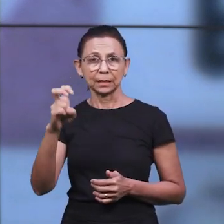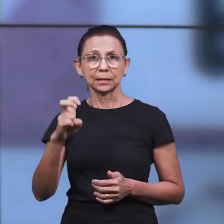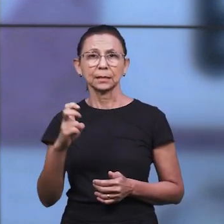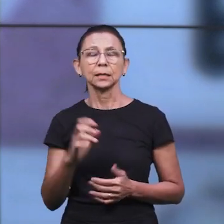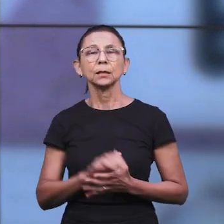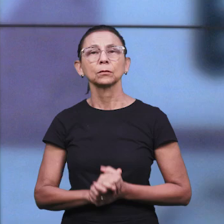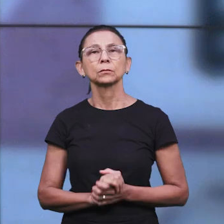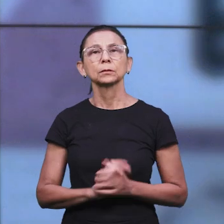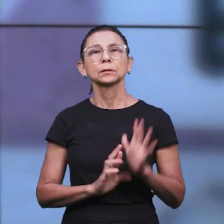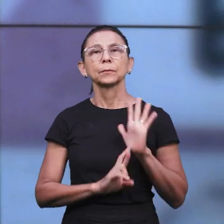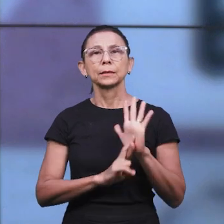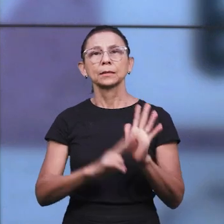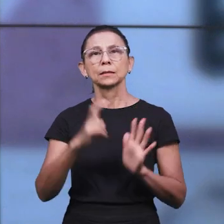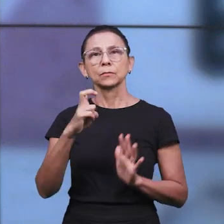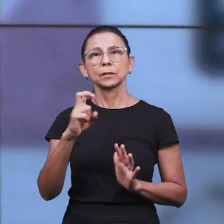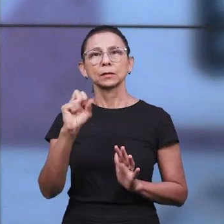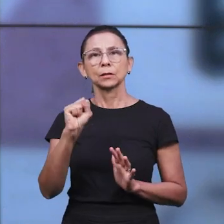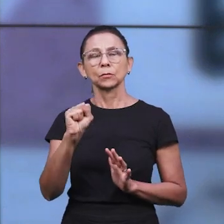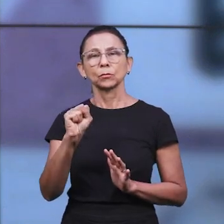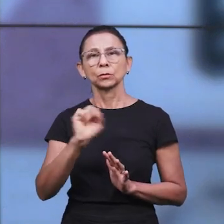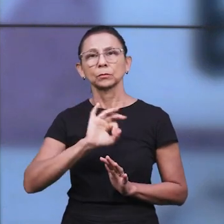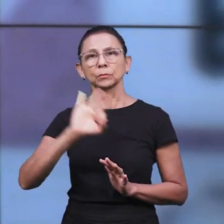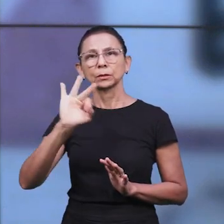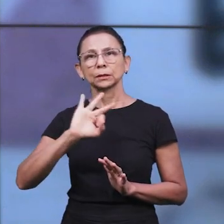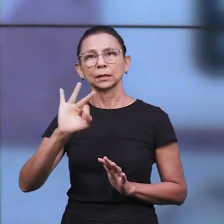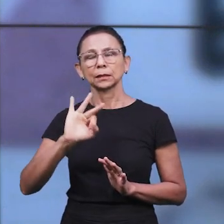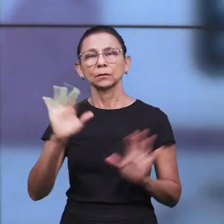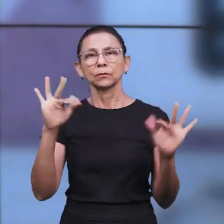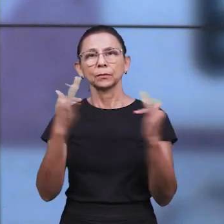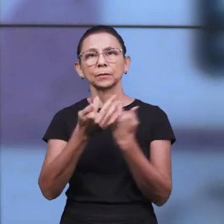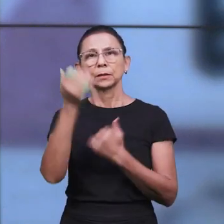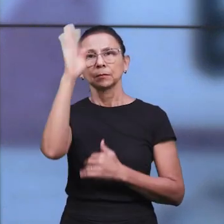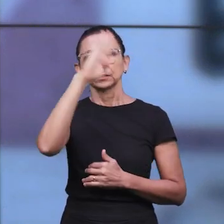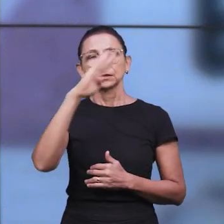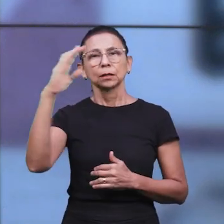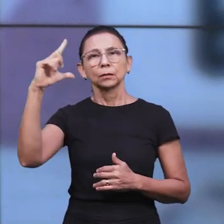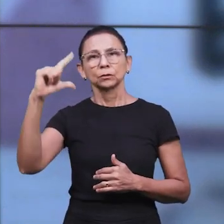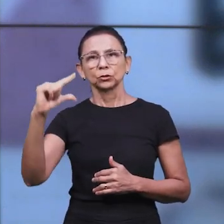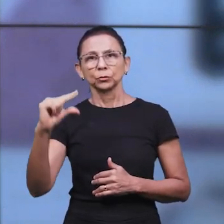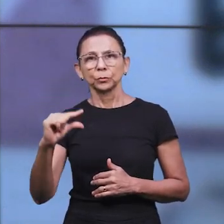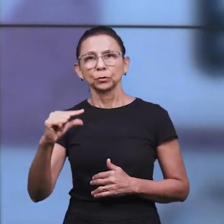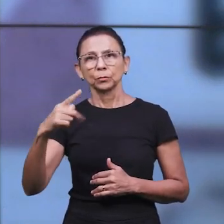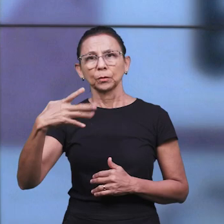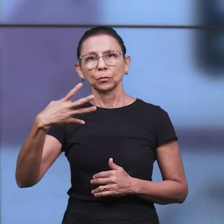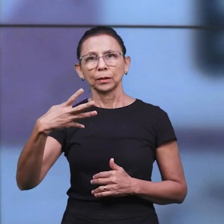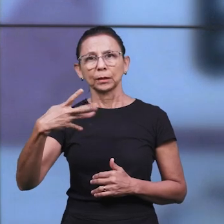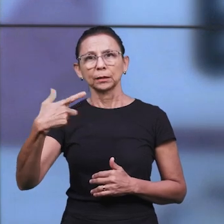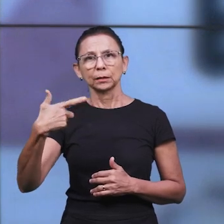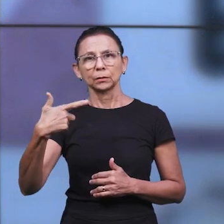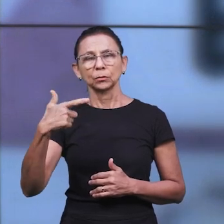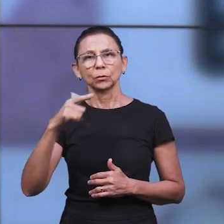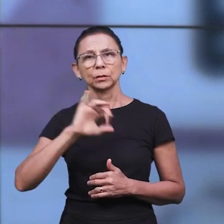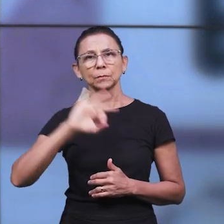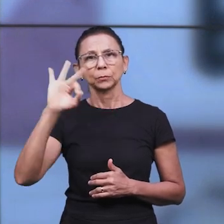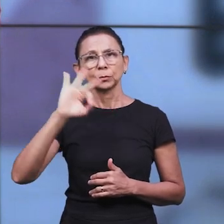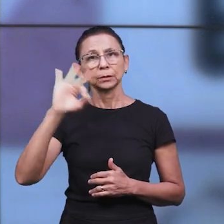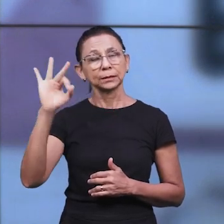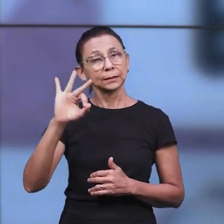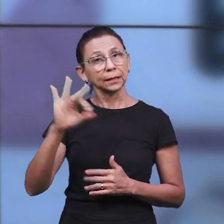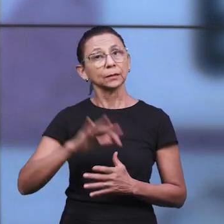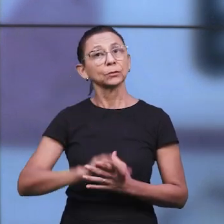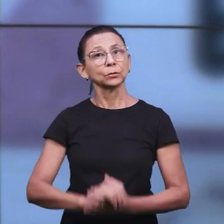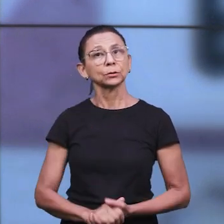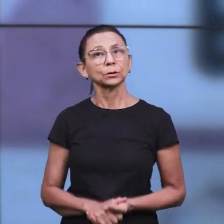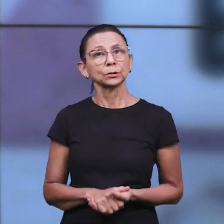correspondia a 58% das famílias brasileiras, passou para 42% na Pesquisa Nacional